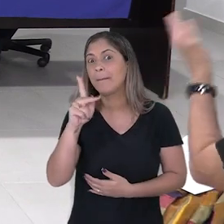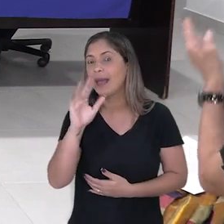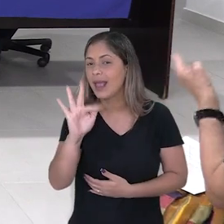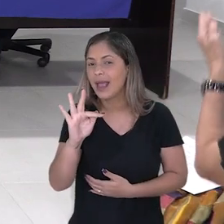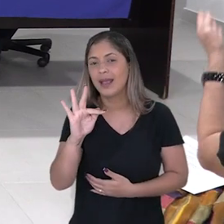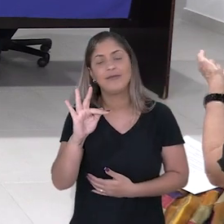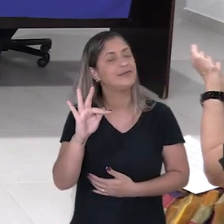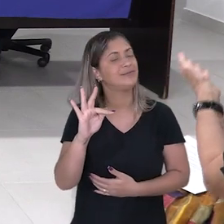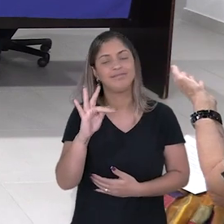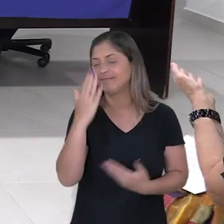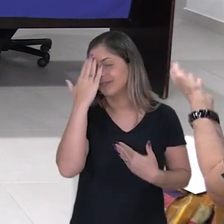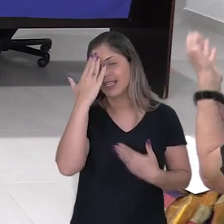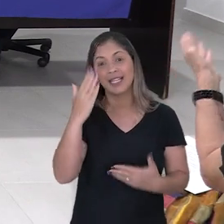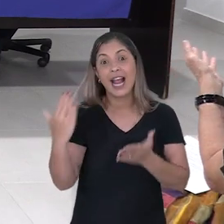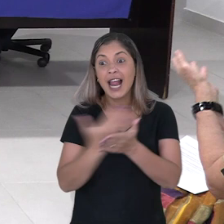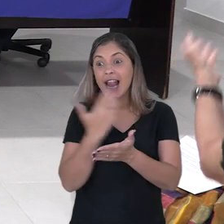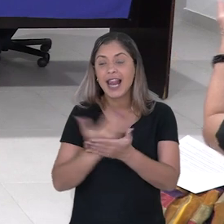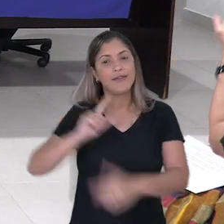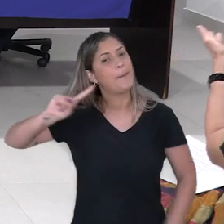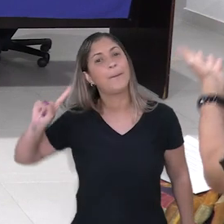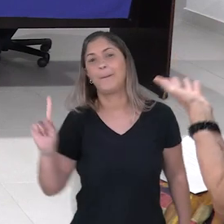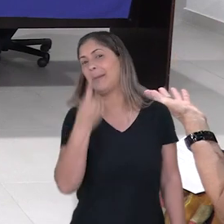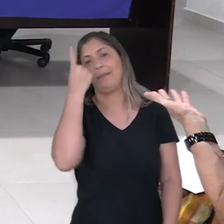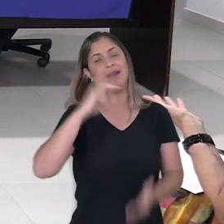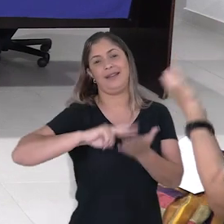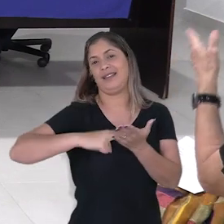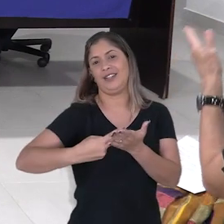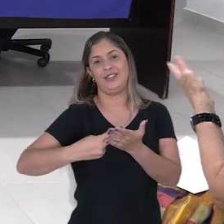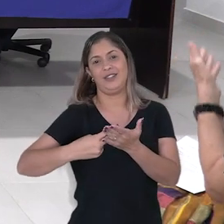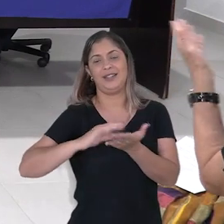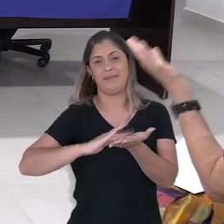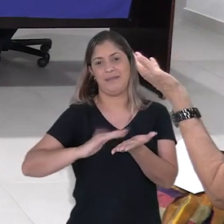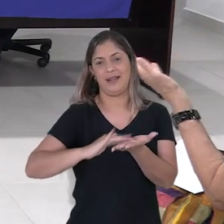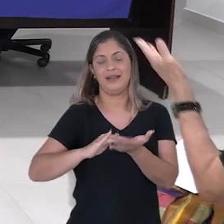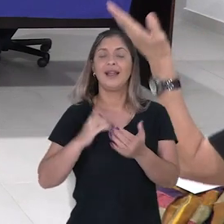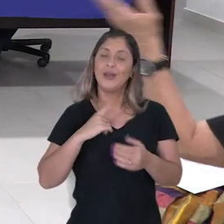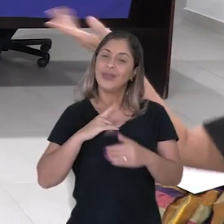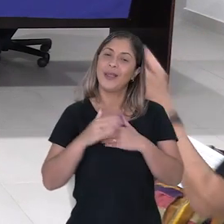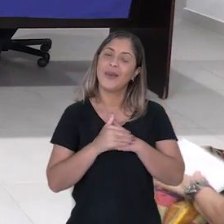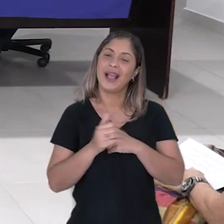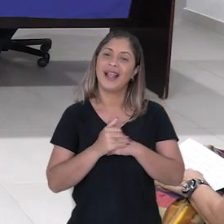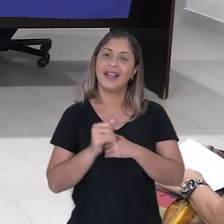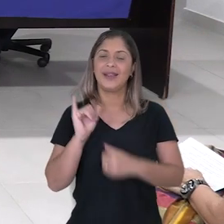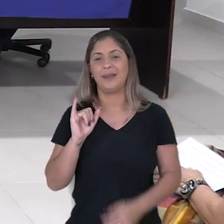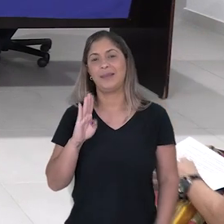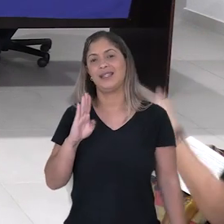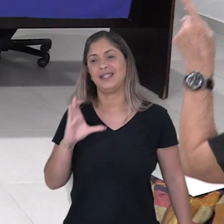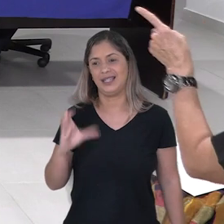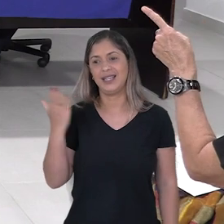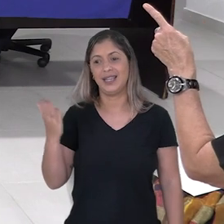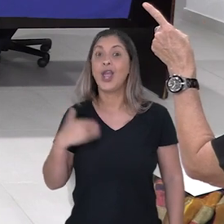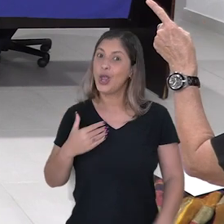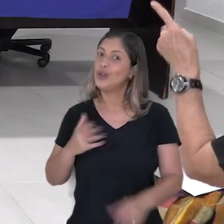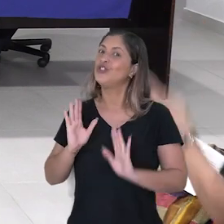honra de o livro do Rony ser o primeiro transcrito em Braille. E eu tenho um carinho muito grande pelo Instituto Benjamin Constant,